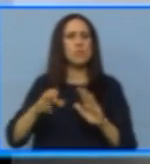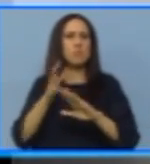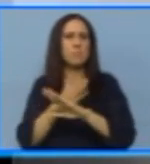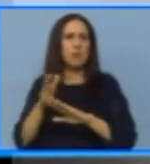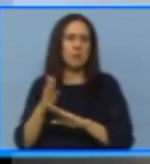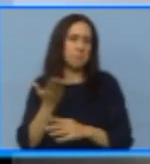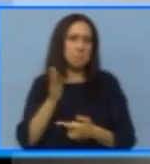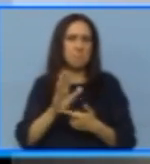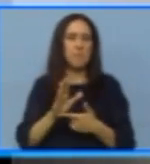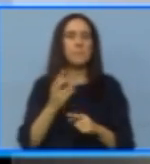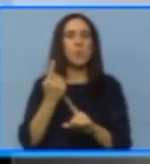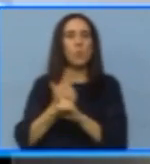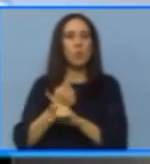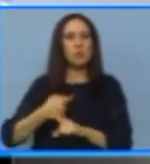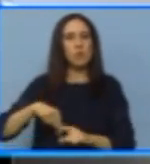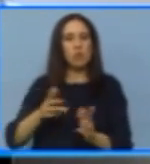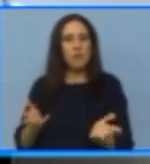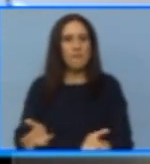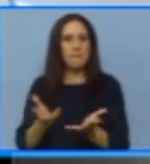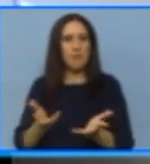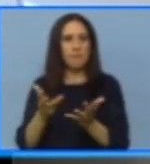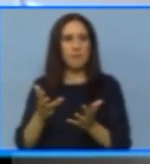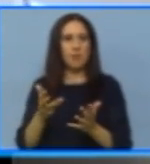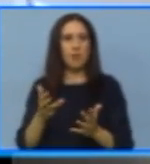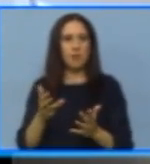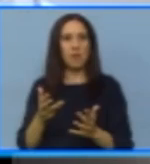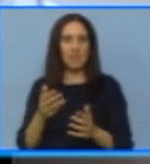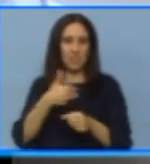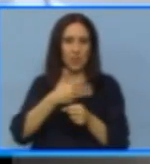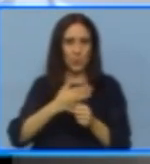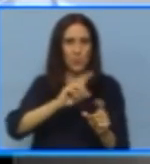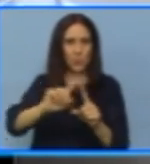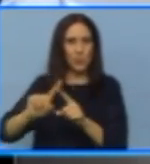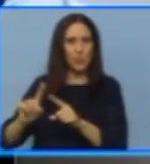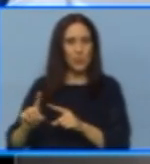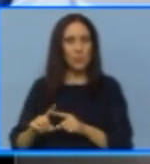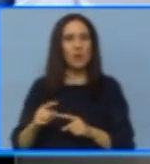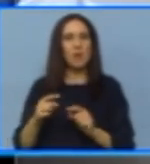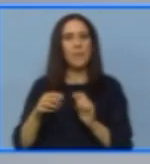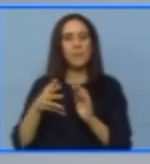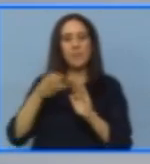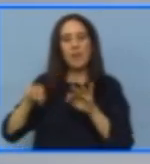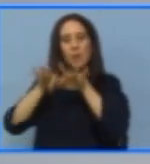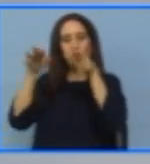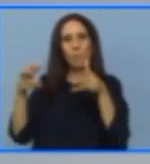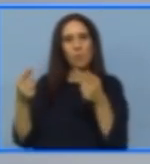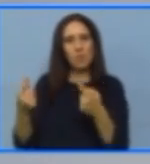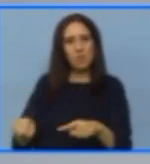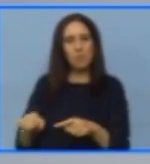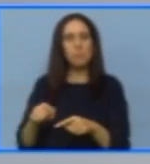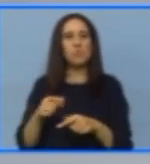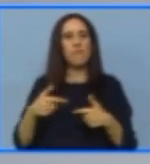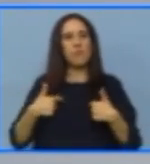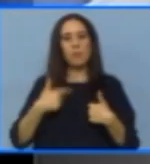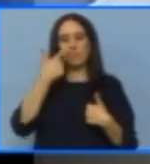a coisas que nós tentamos incutir a todas as secções. Temos ecopontos, há pessoas responsáveis por fazer a